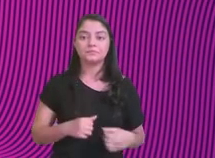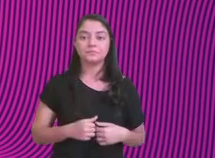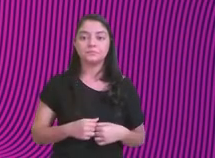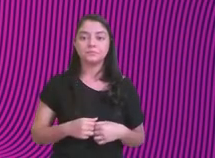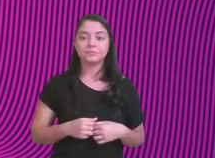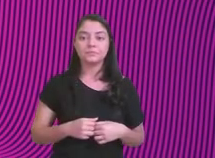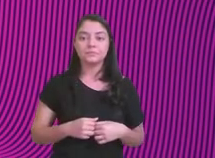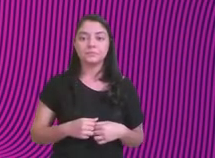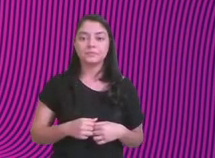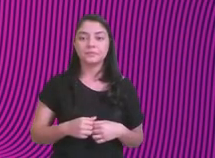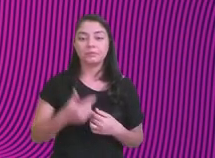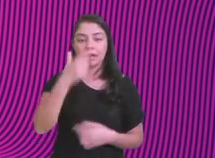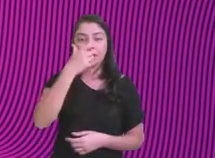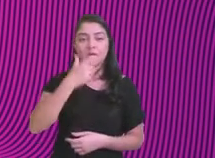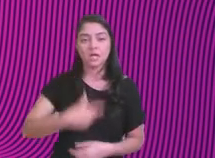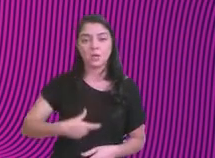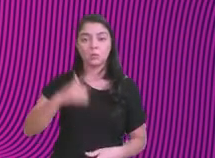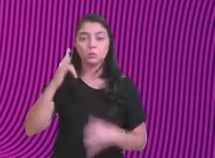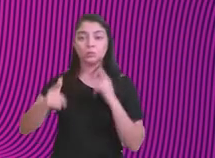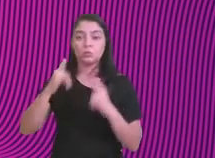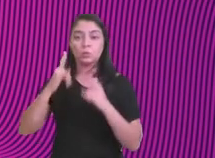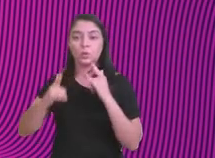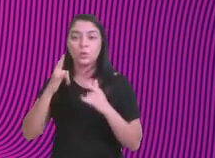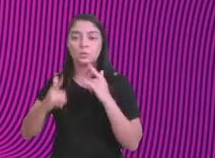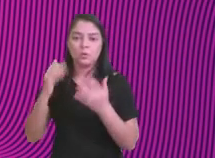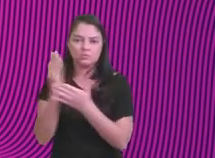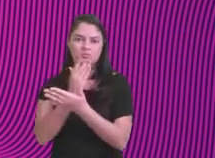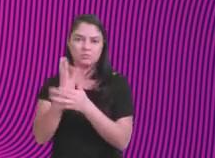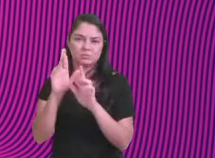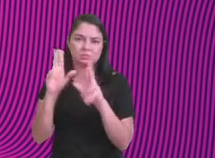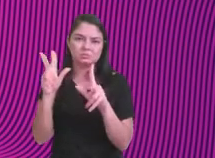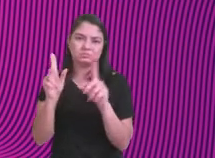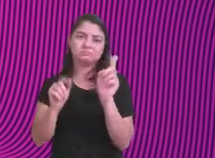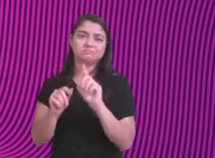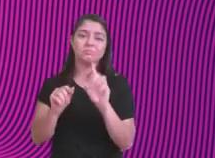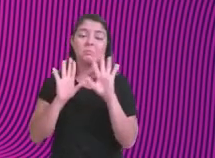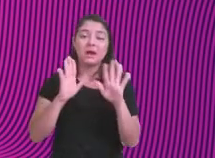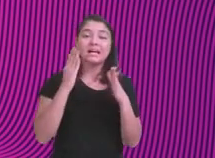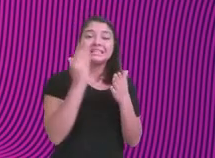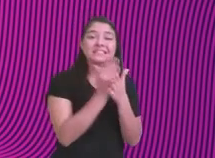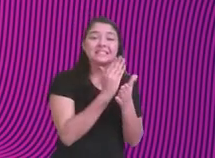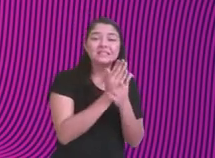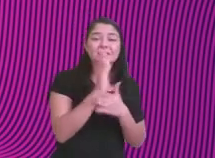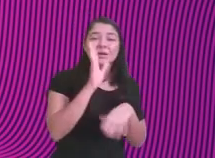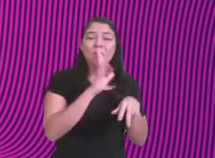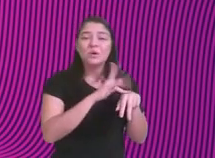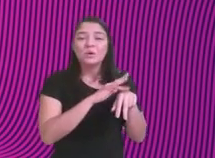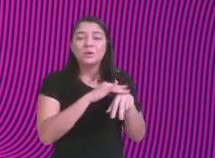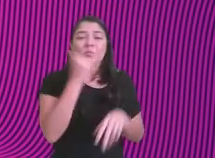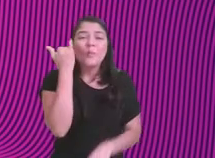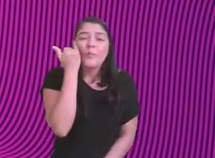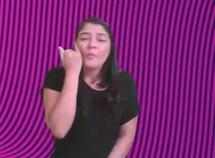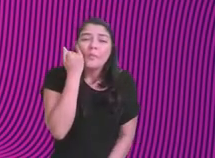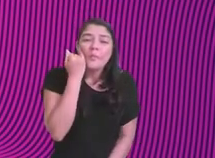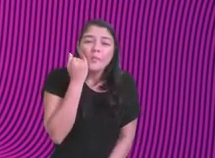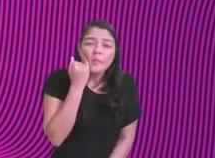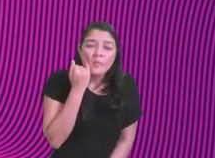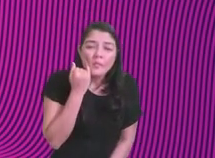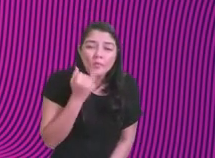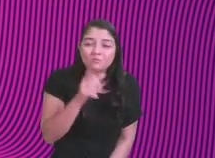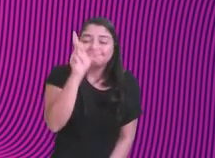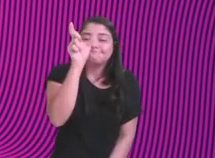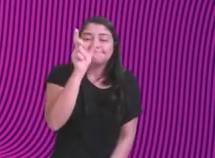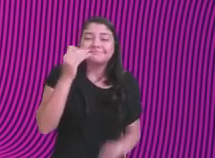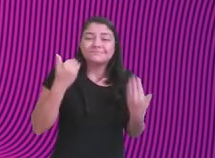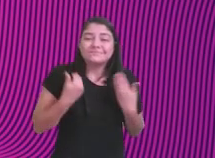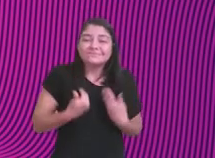eu no robô não tenho visto tanta diferença, mas em pacientes muito magros, submetidos a TNT, que vão à laparoscopia, a